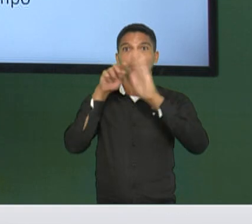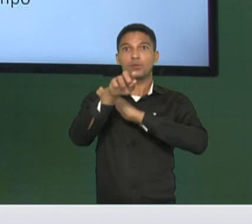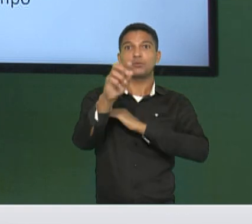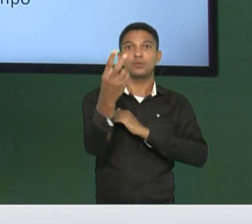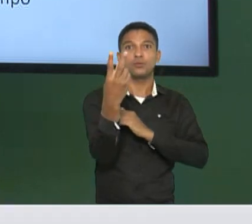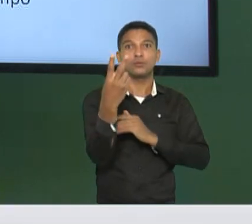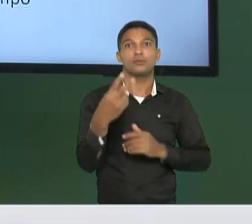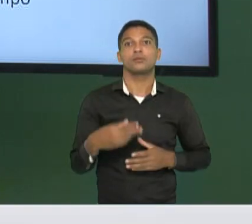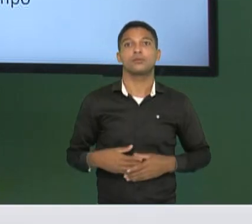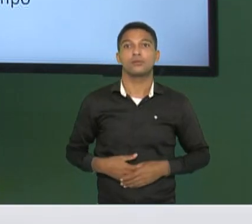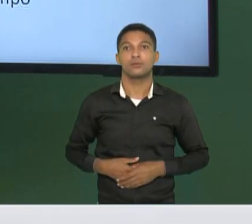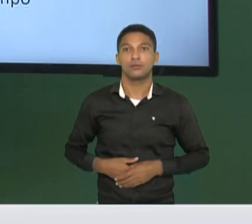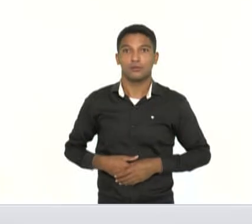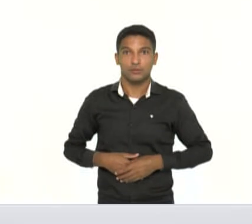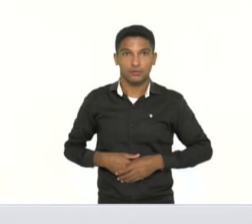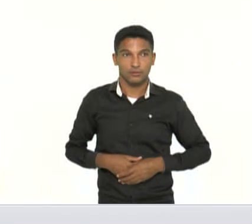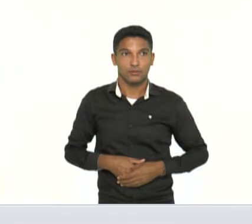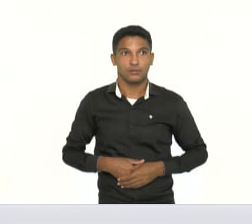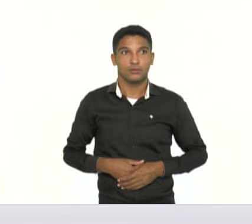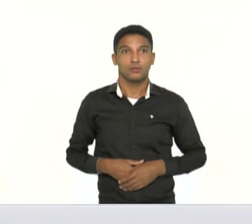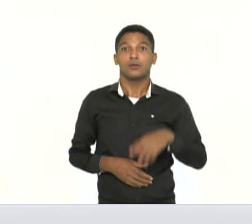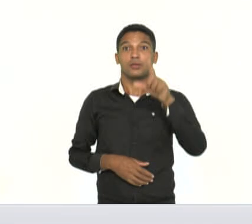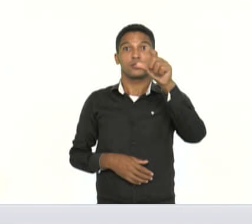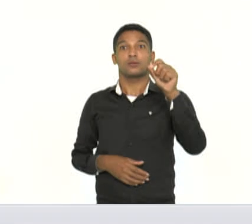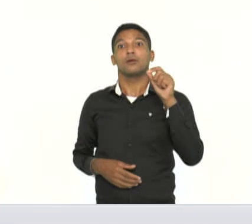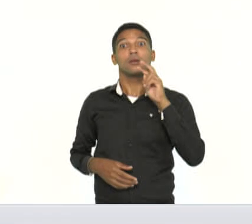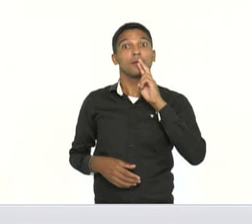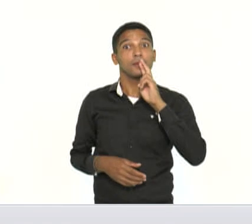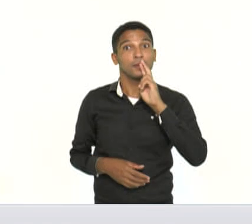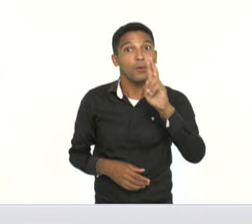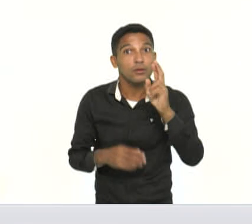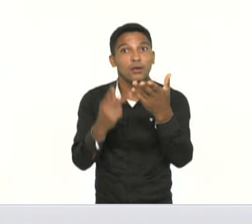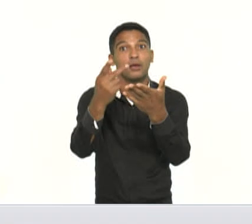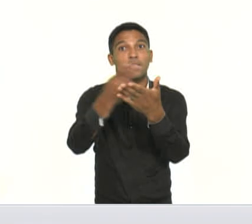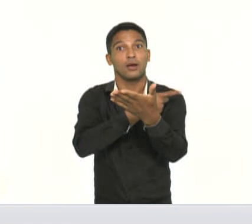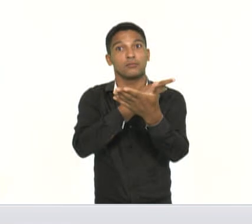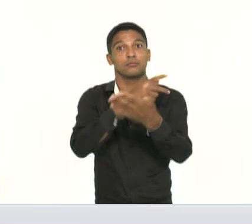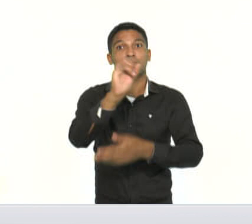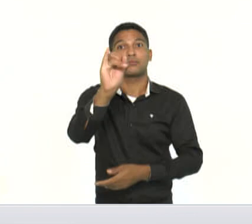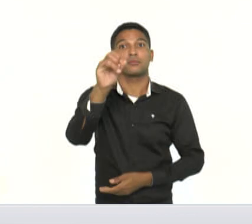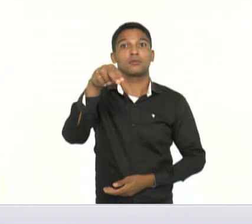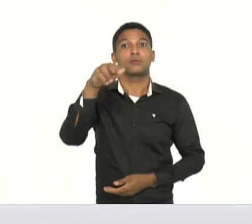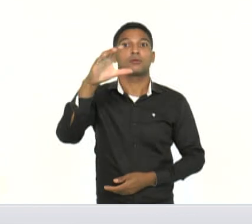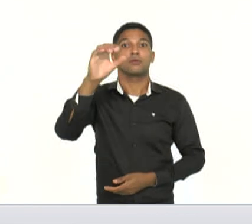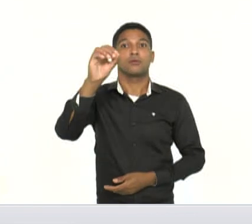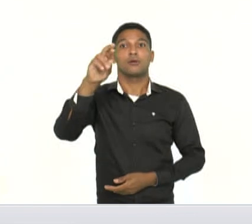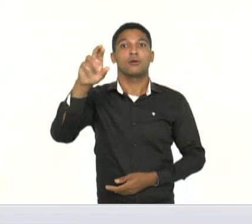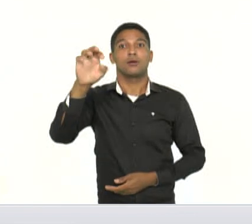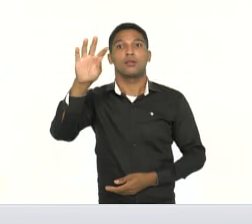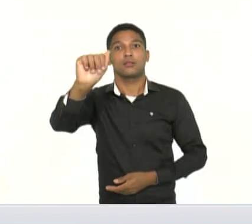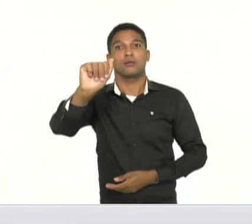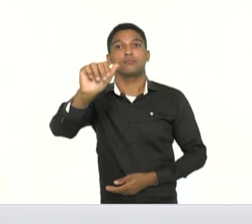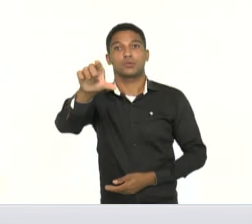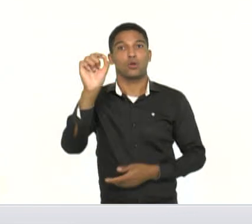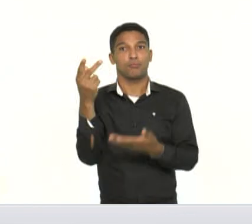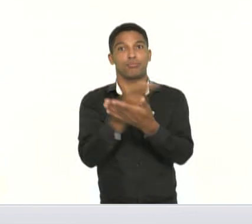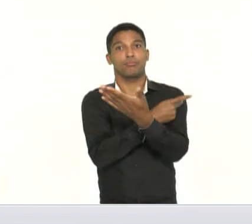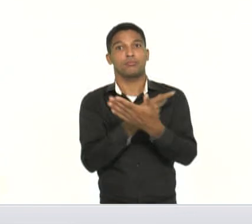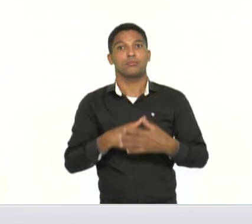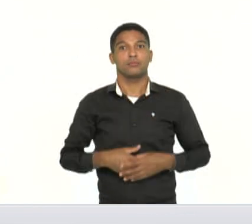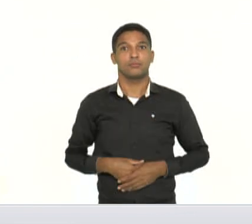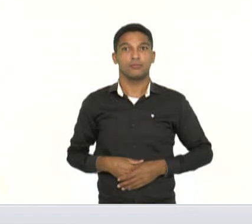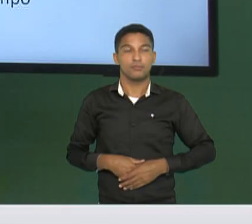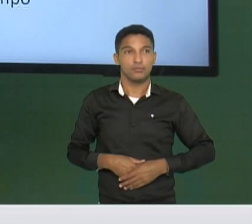você agora, hein? Marque a opção incorreta. Então, olha lá, eu coloquei a opção A, B, C e